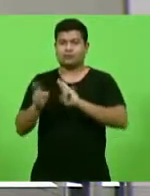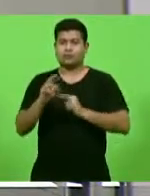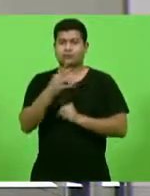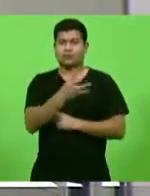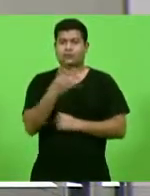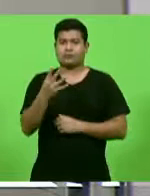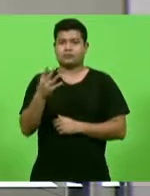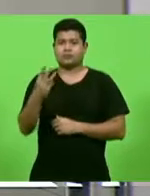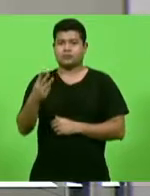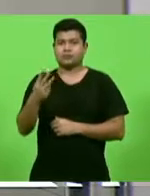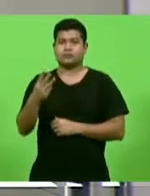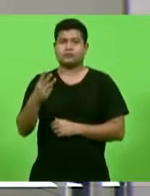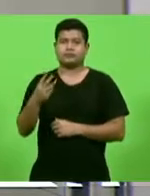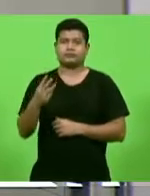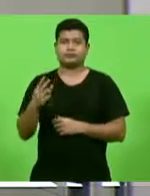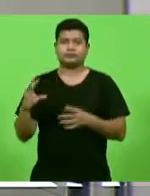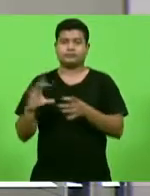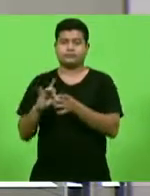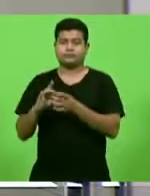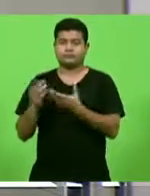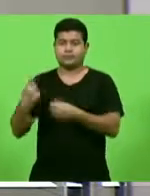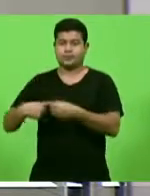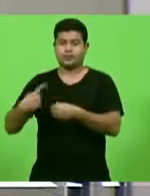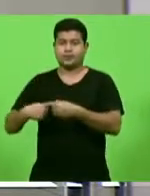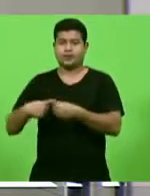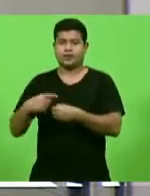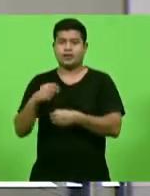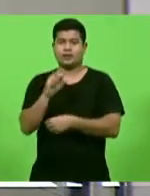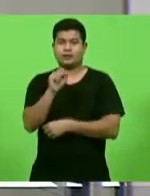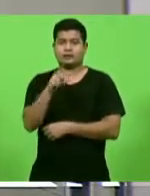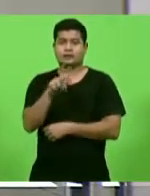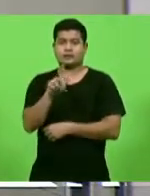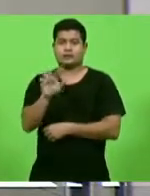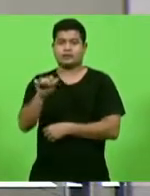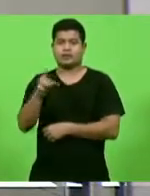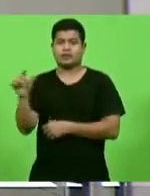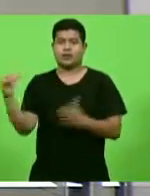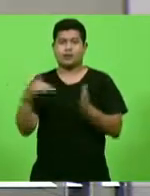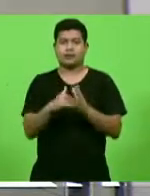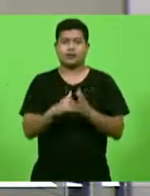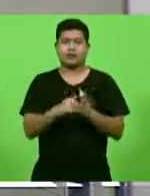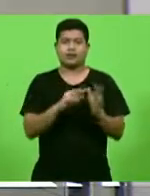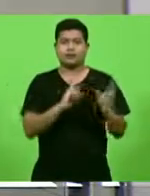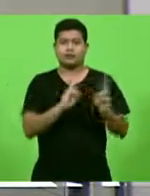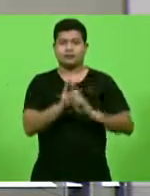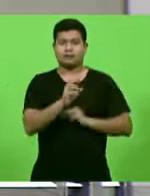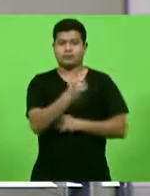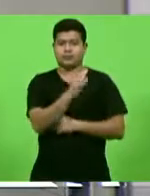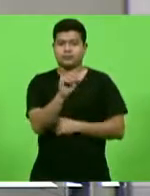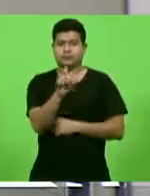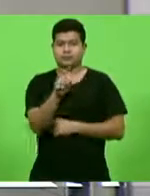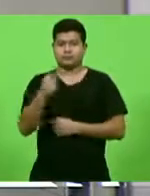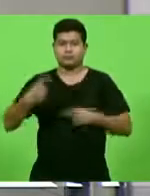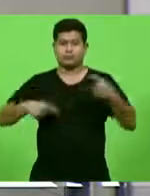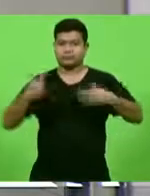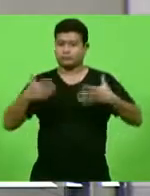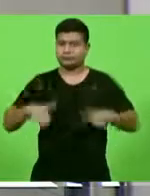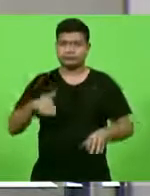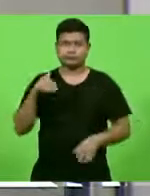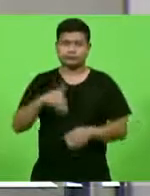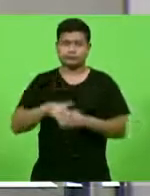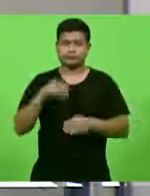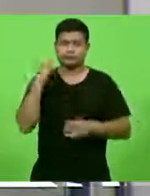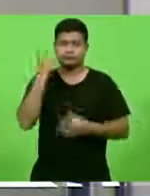SC443, que interliga o centro do município de Sangão à BR-101. Em discussão. Não havendo quem queira discutir